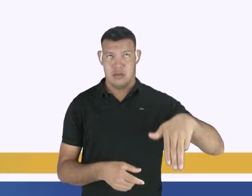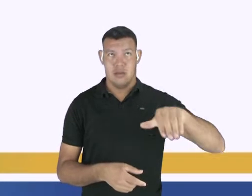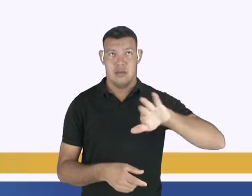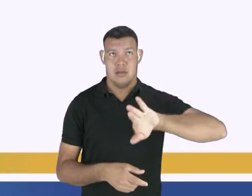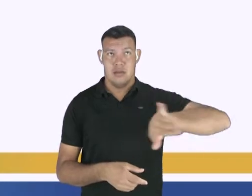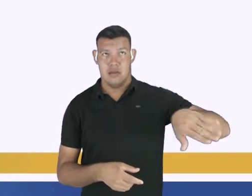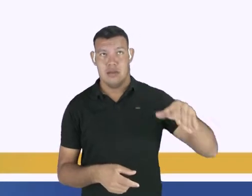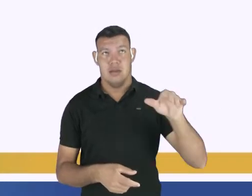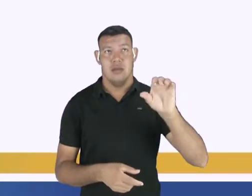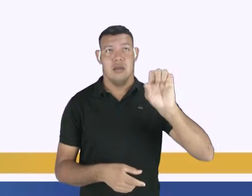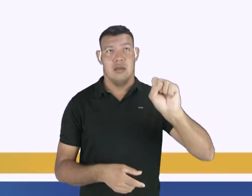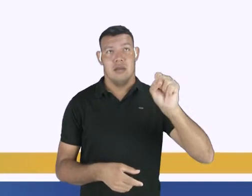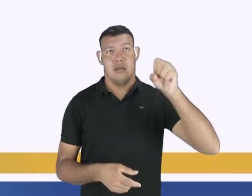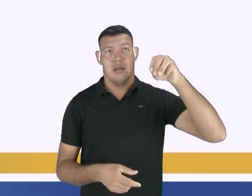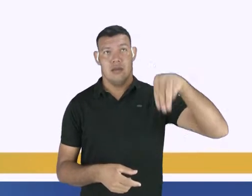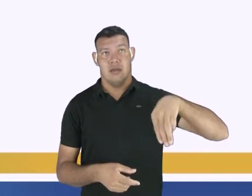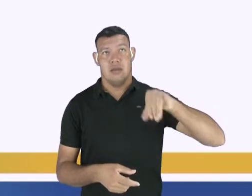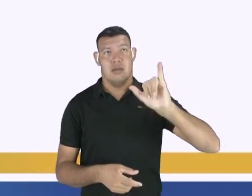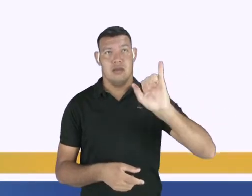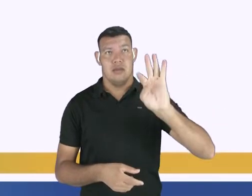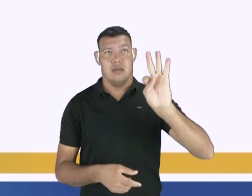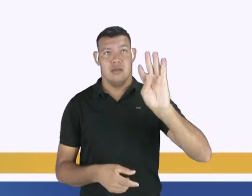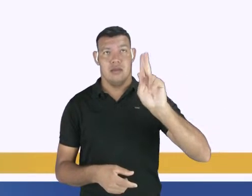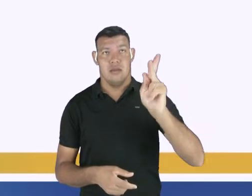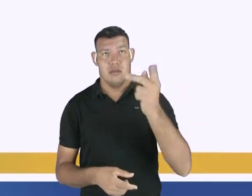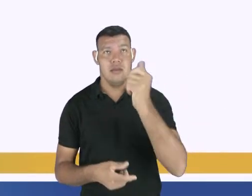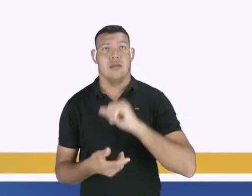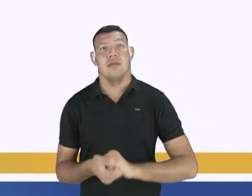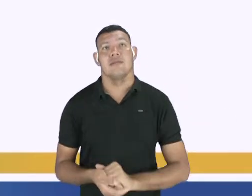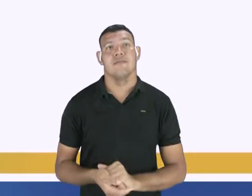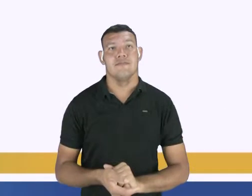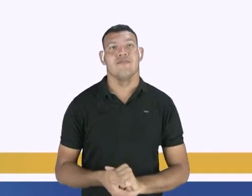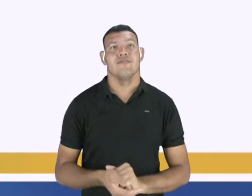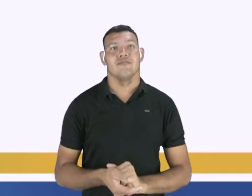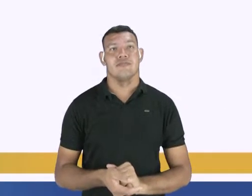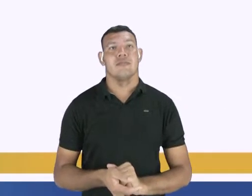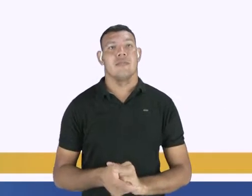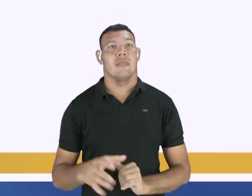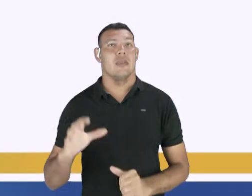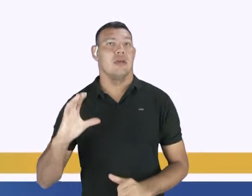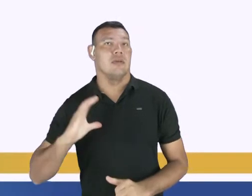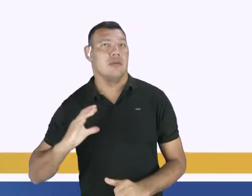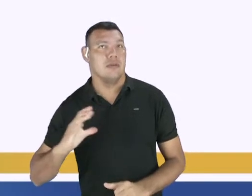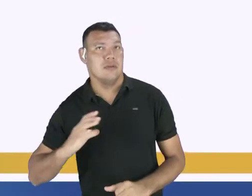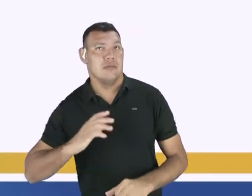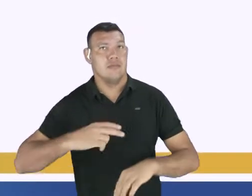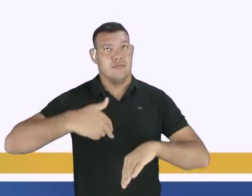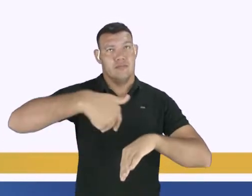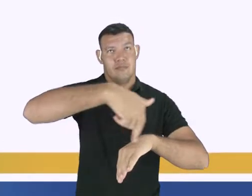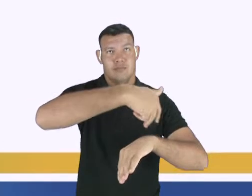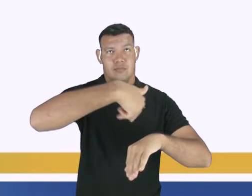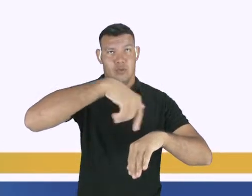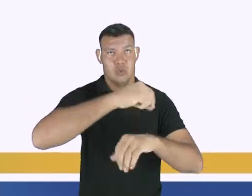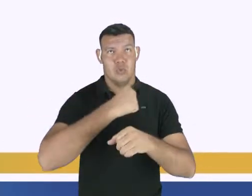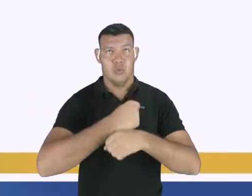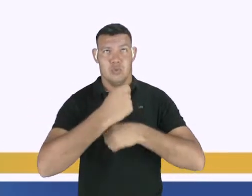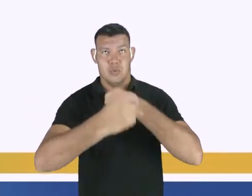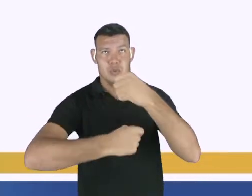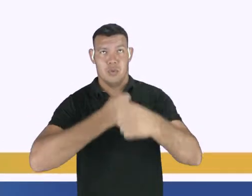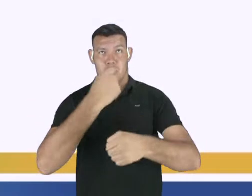O liberalismo defende o ponto de vista da burguesia e, obviamente, do capitalismo. Sua ideia central é da